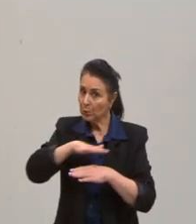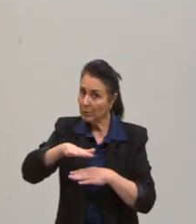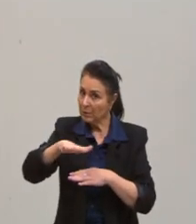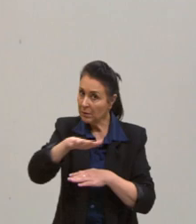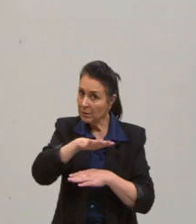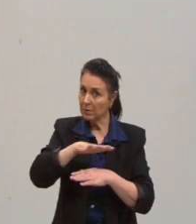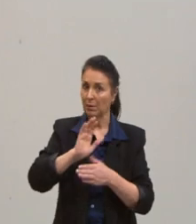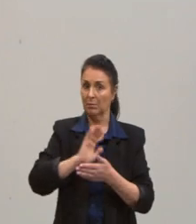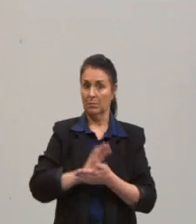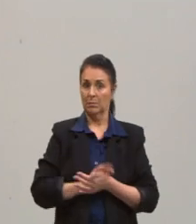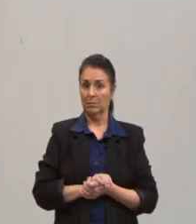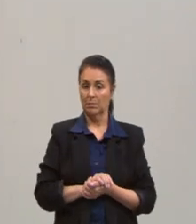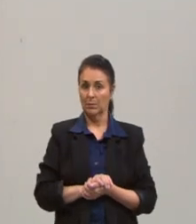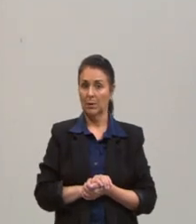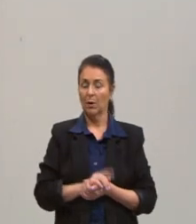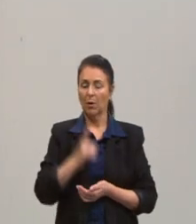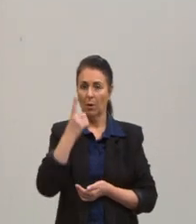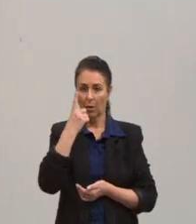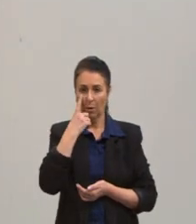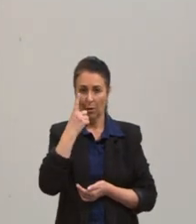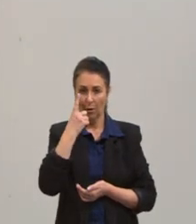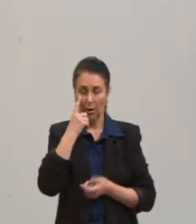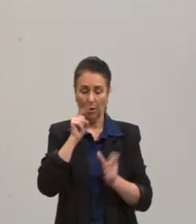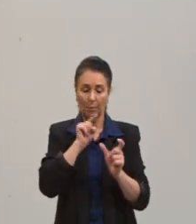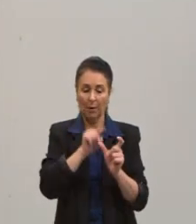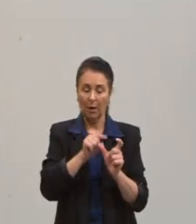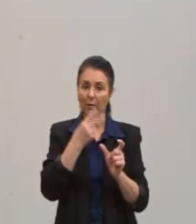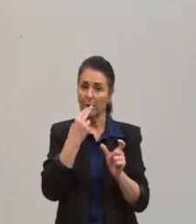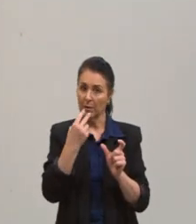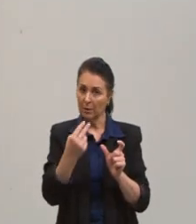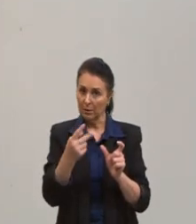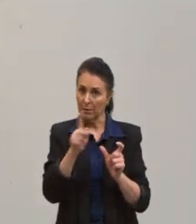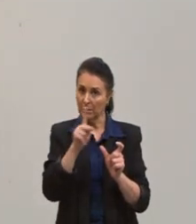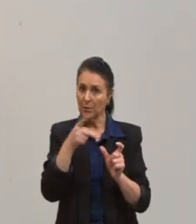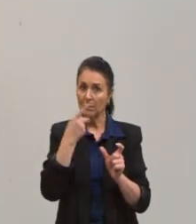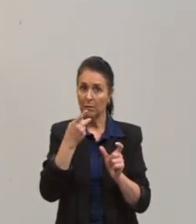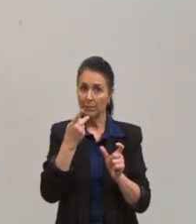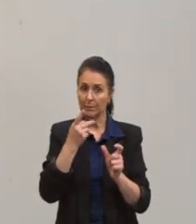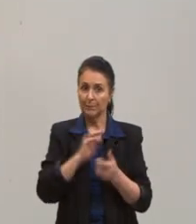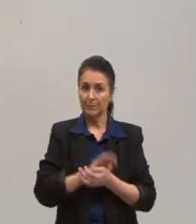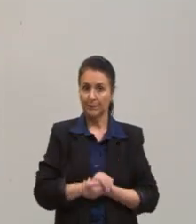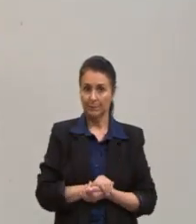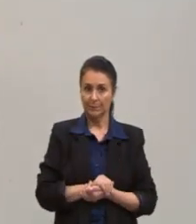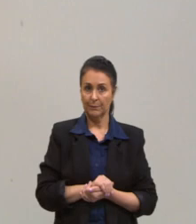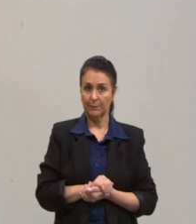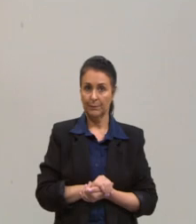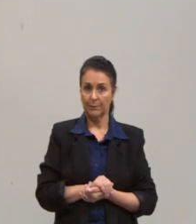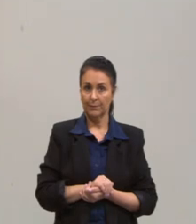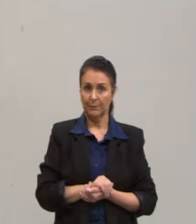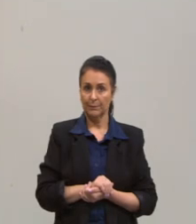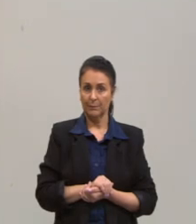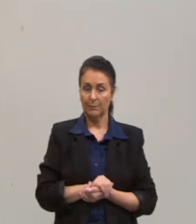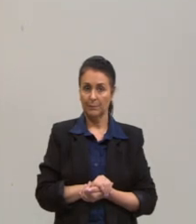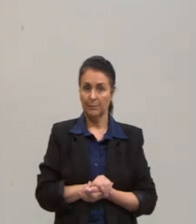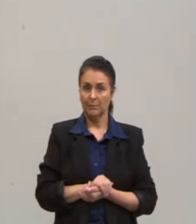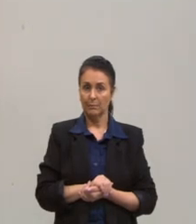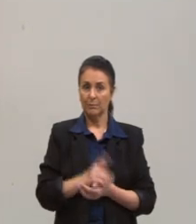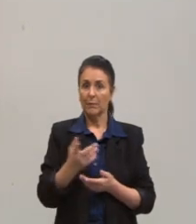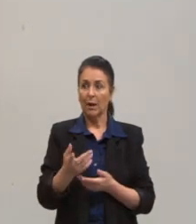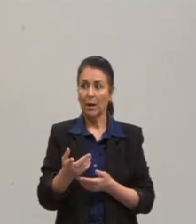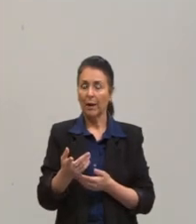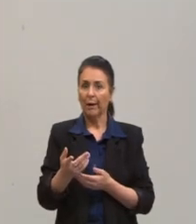o ok então Skin a ficar Part of trazer